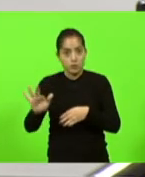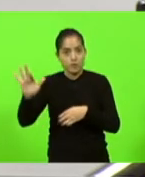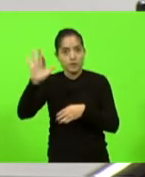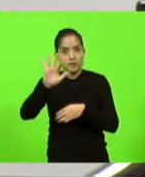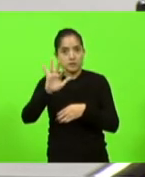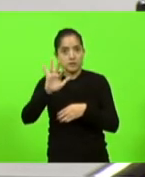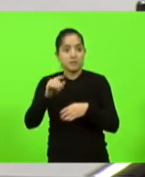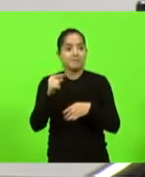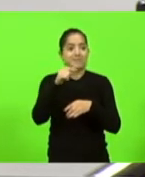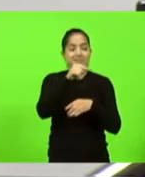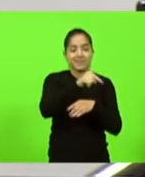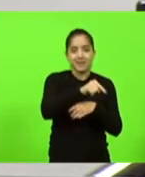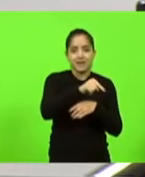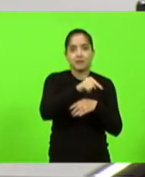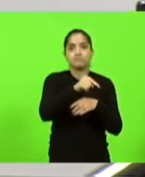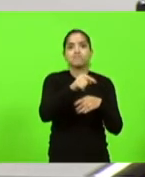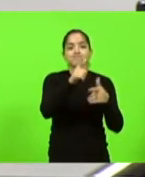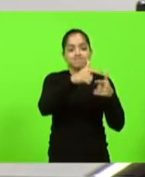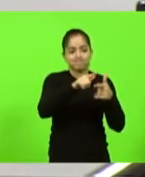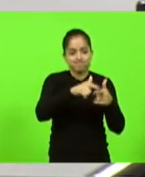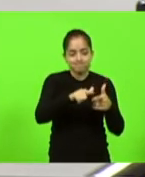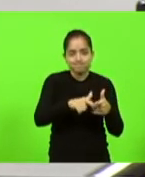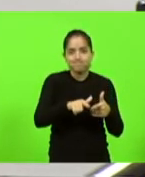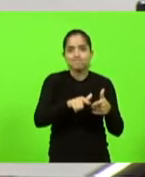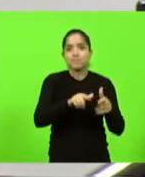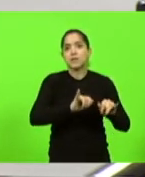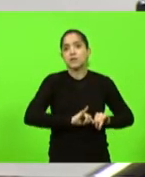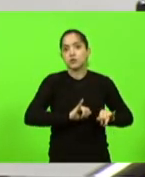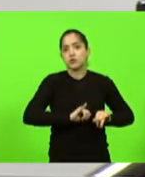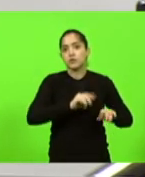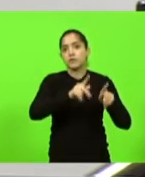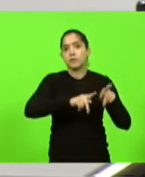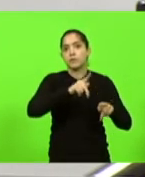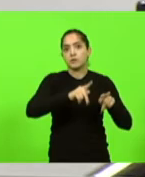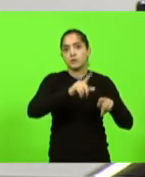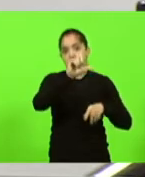ponta da linha, que é o cidadão, que diminui.